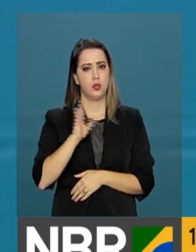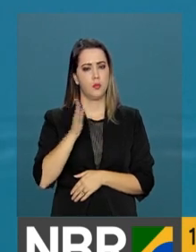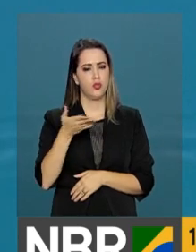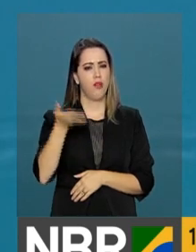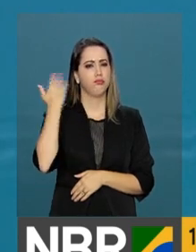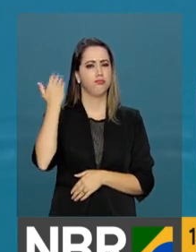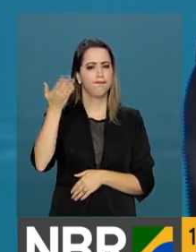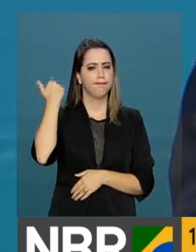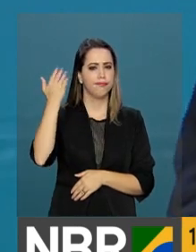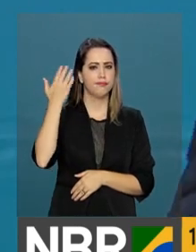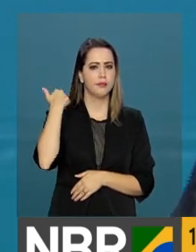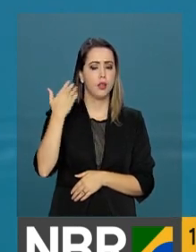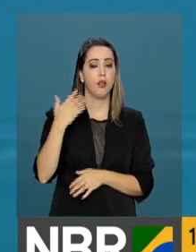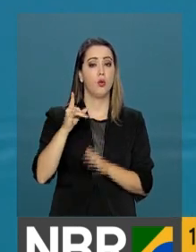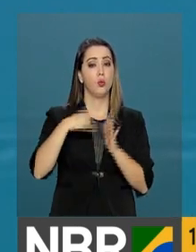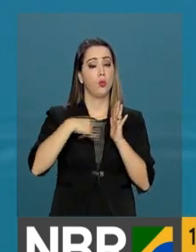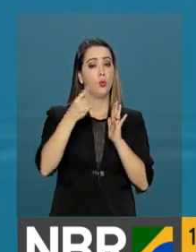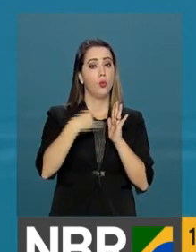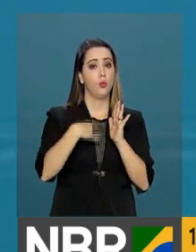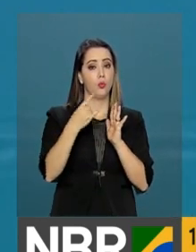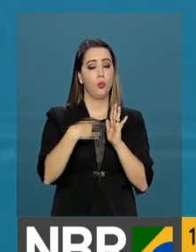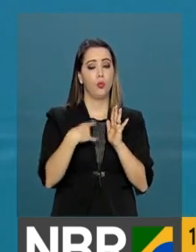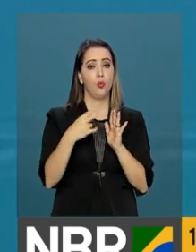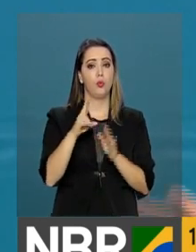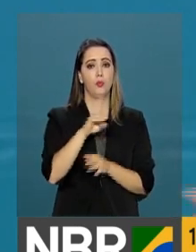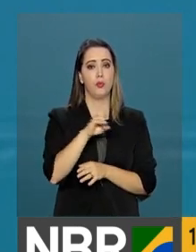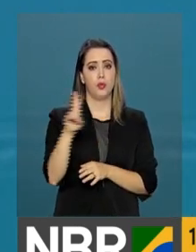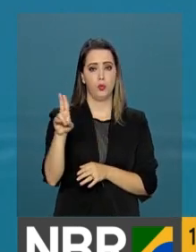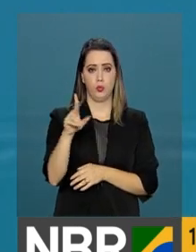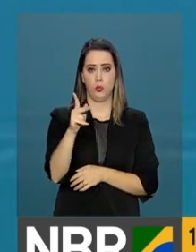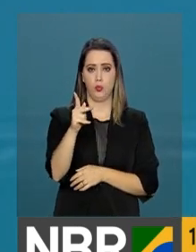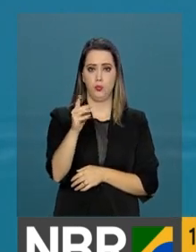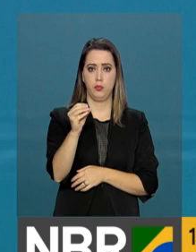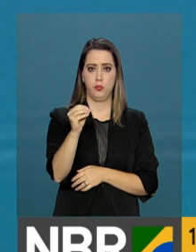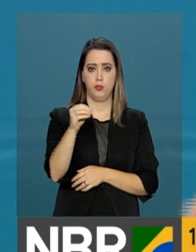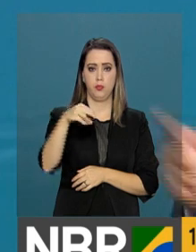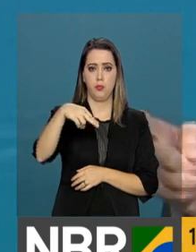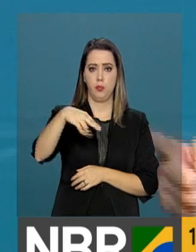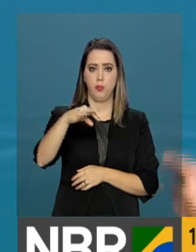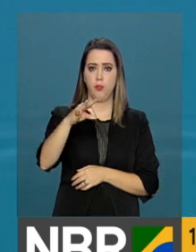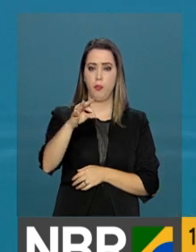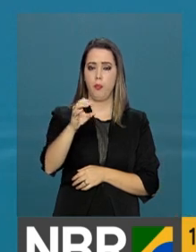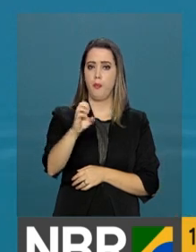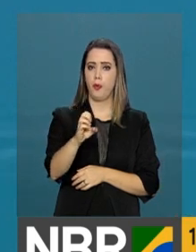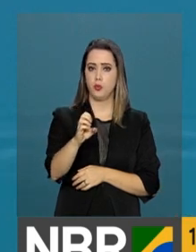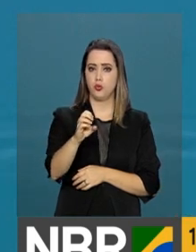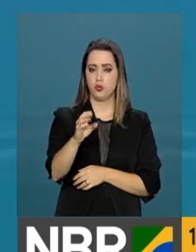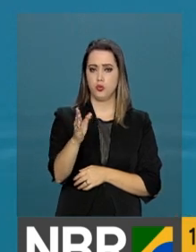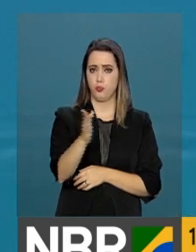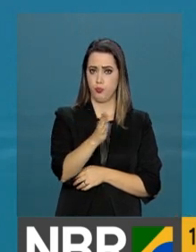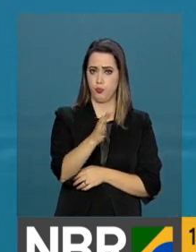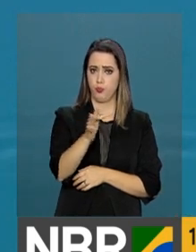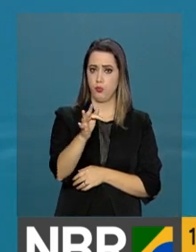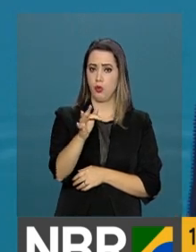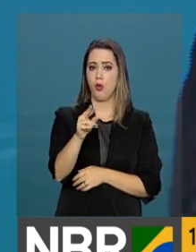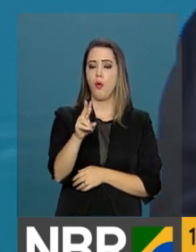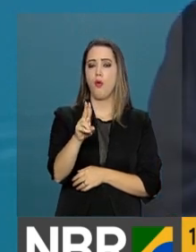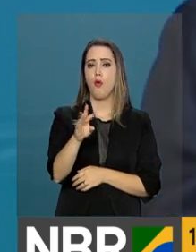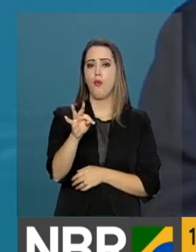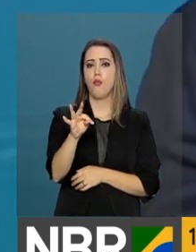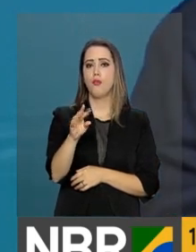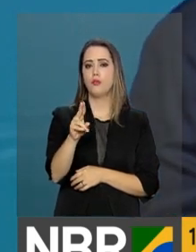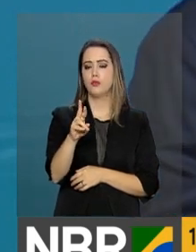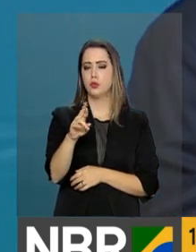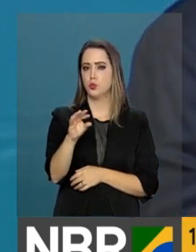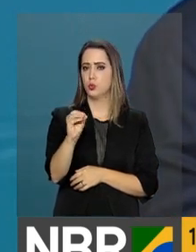atrás um documento chamado Ponte para o Futuro, que naquele momento se destinava